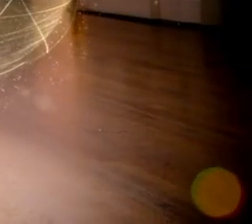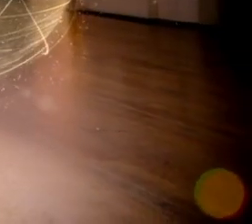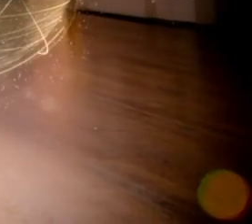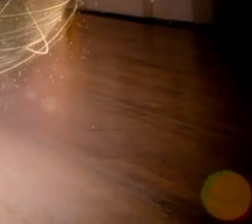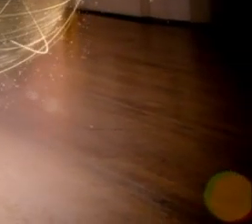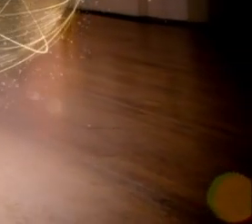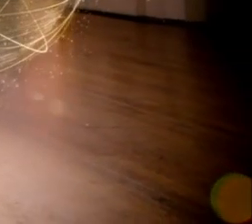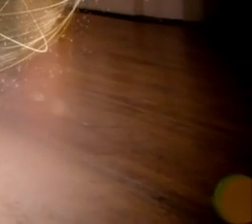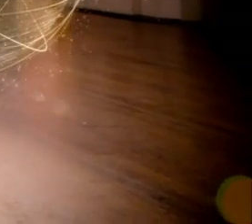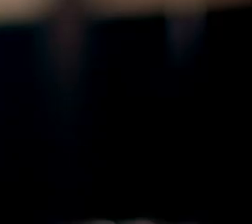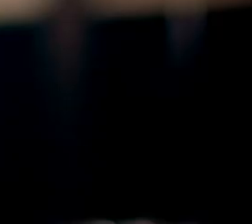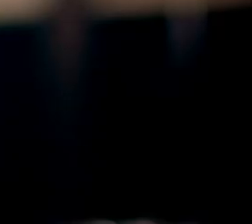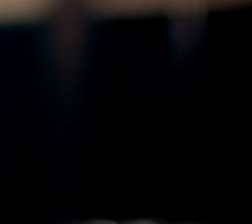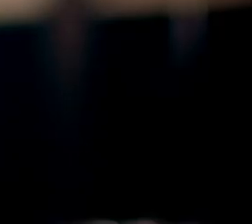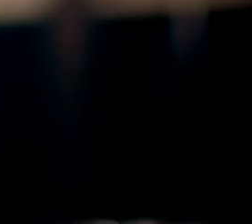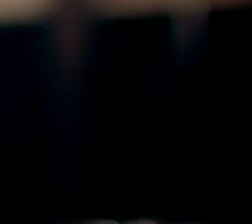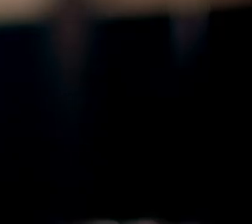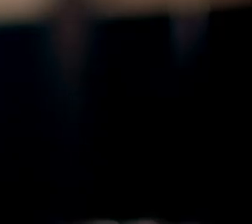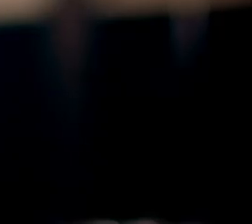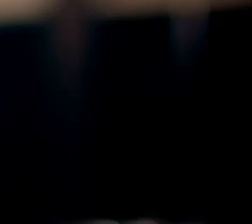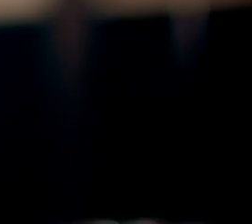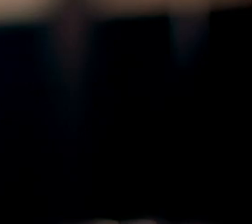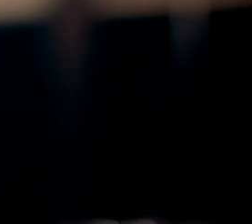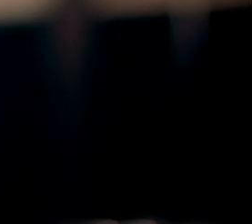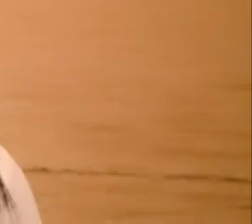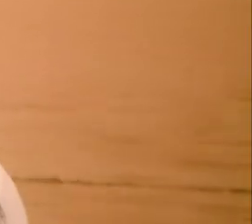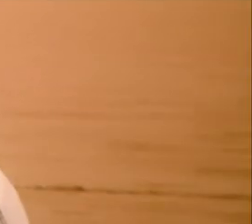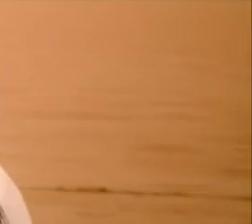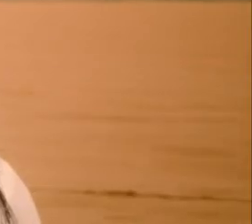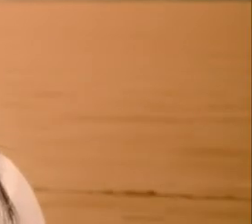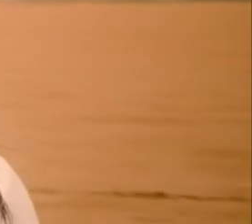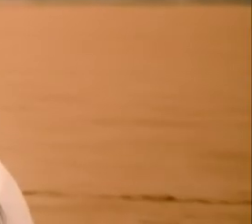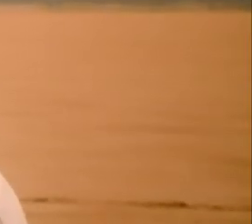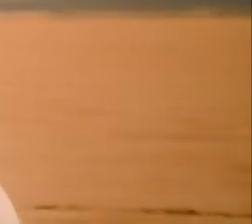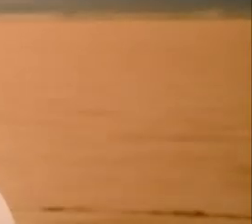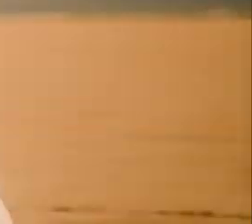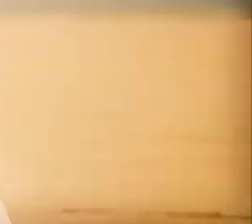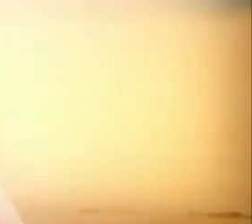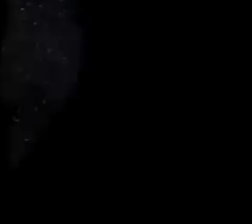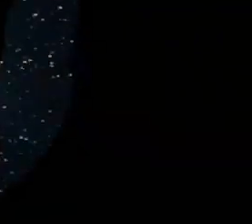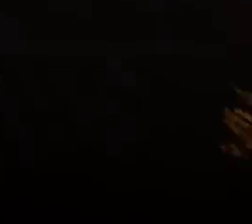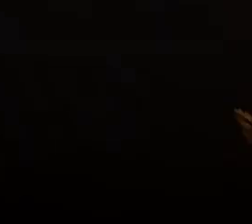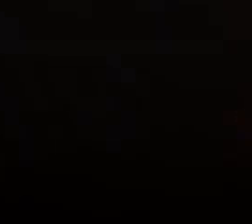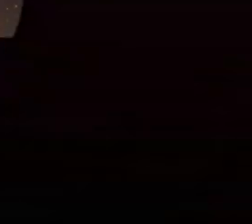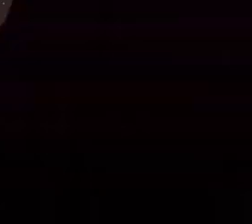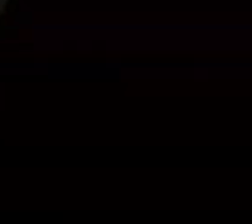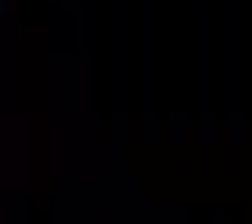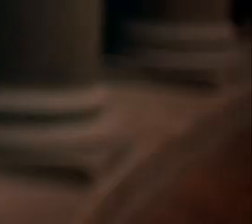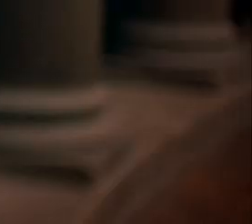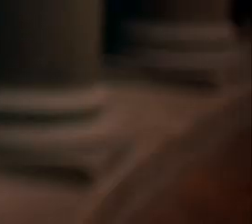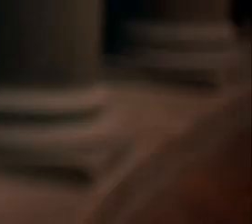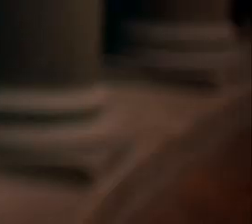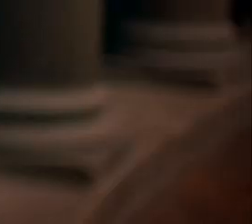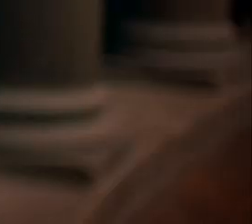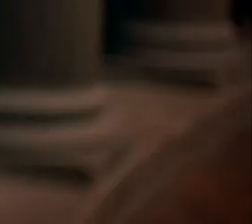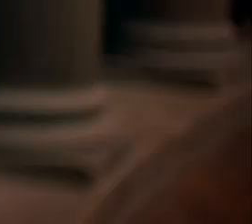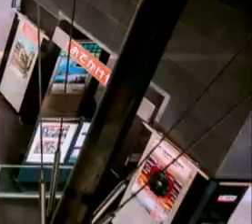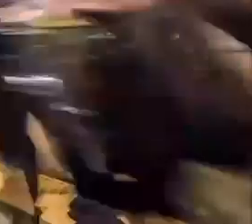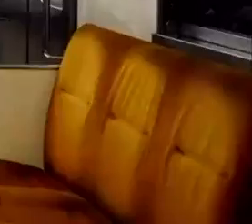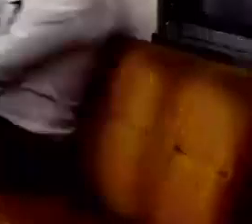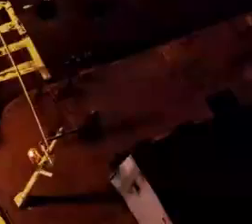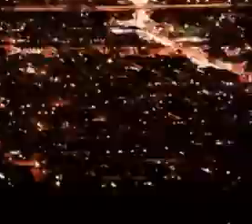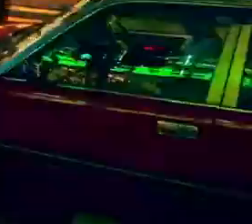Todos nós temos perguntas. De onde viemos? De que tamanho é o universo? O que é a